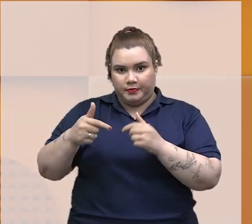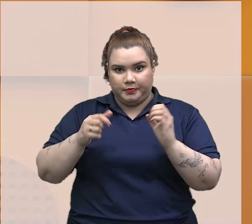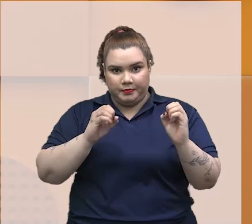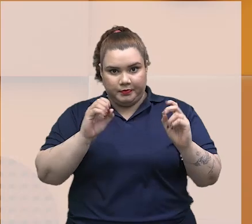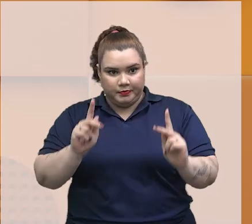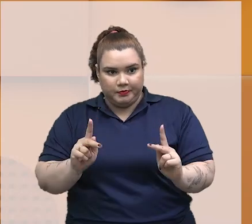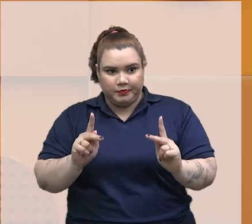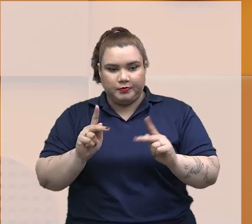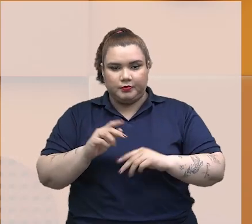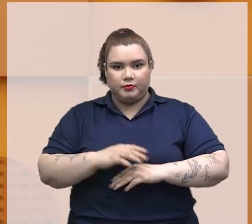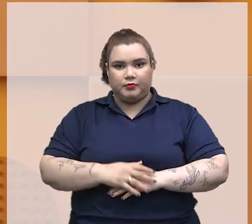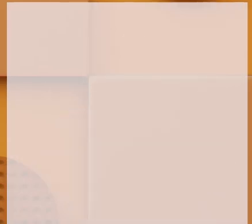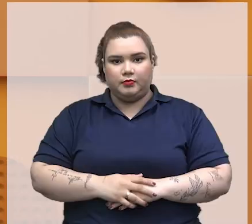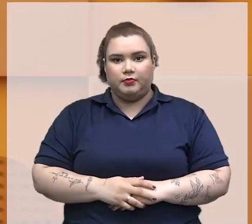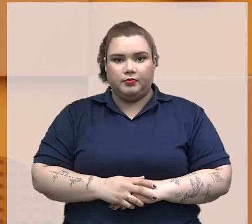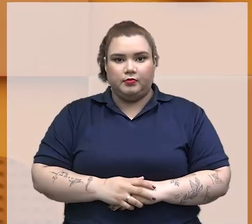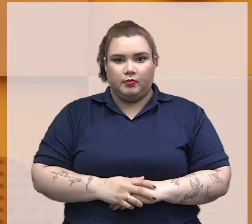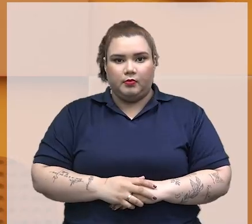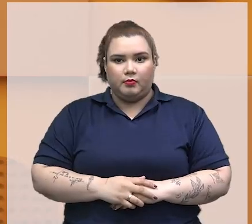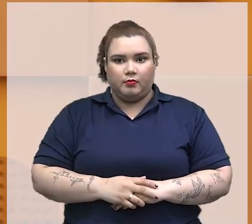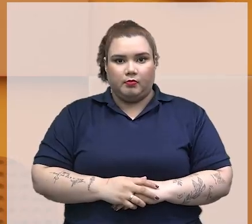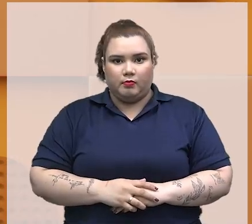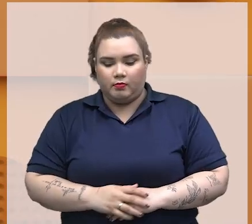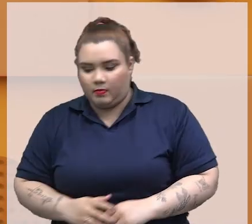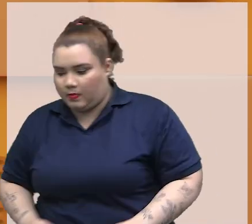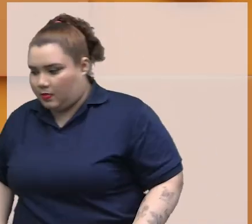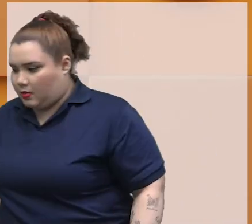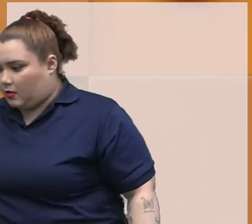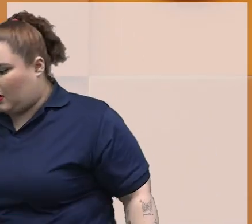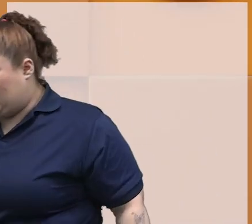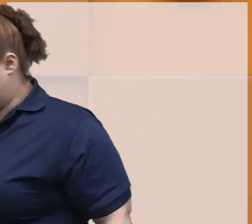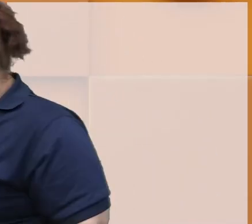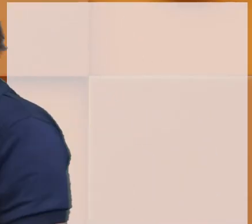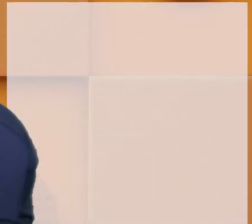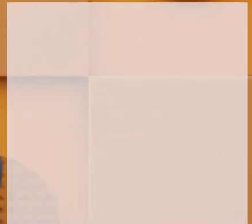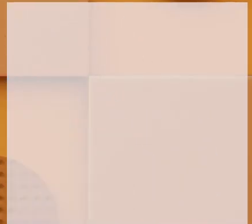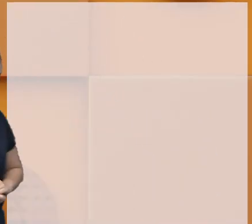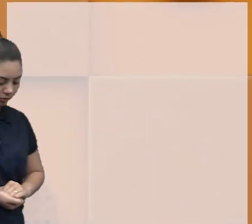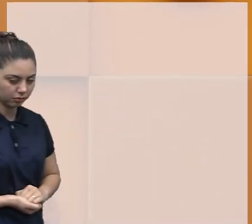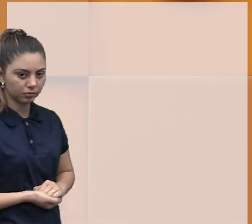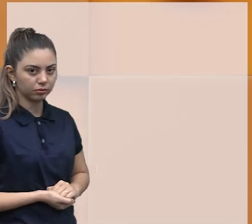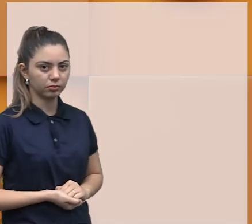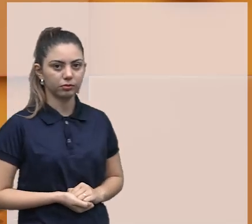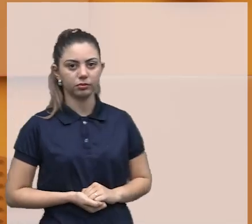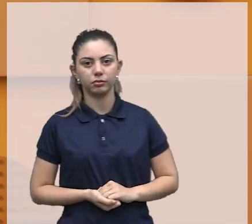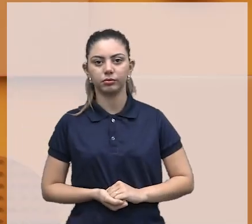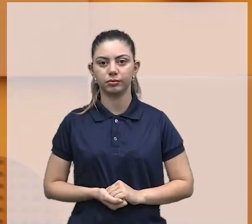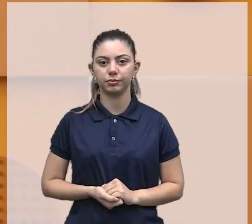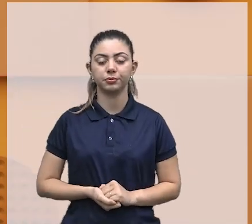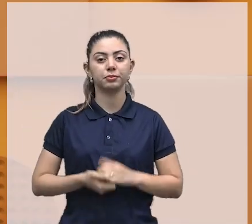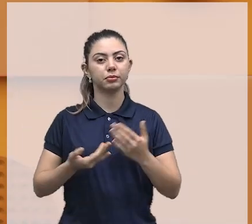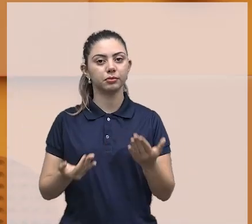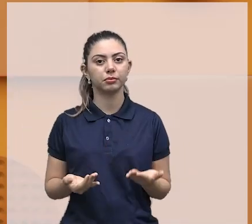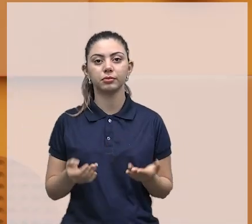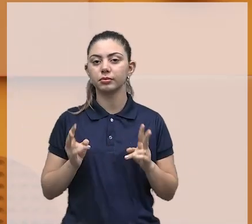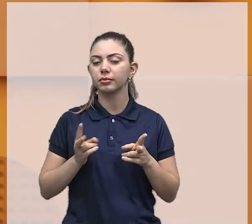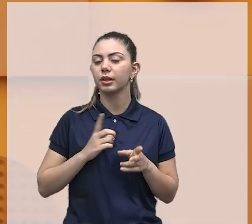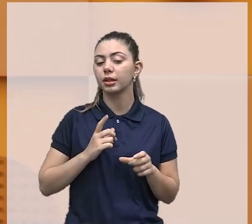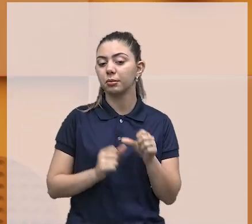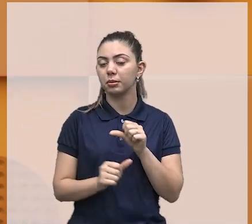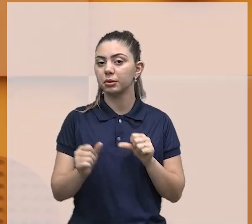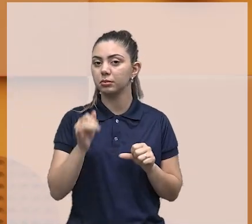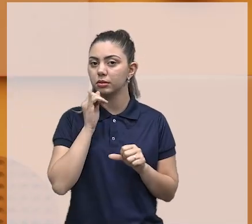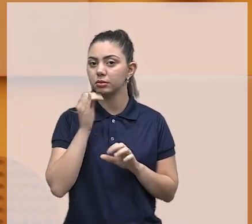Então, percebam isso, que a gente vê, então, né, a cada vez que a gente tem, então, uma mudança, por exemplo, saímos